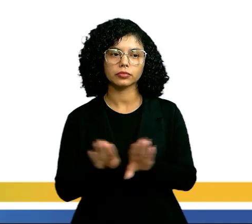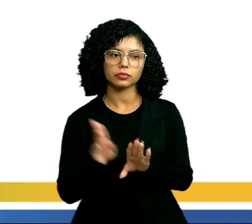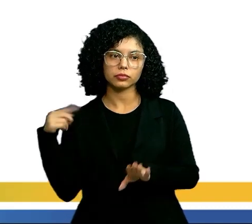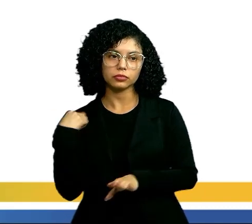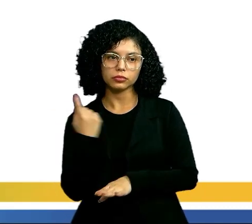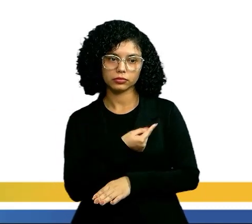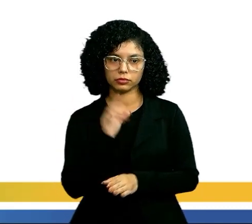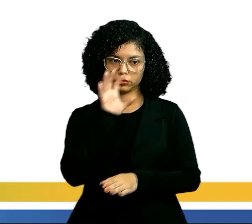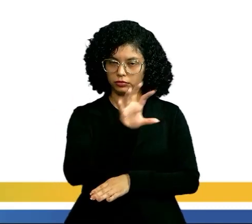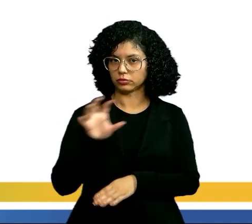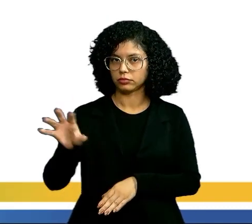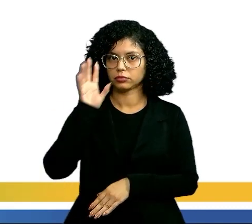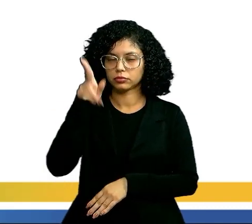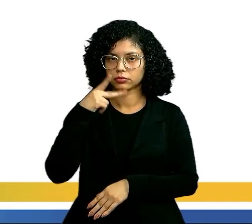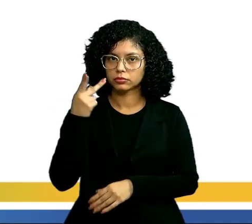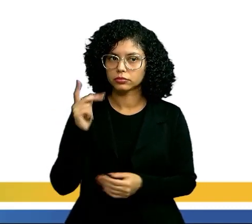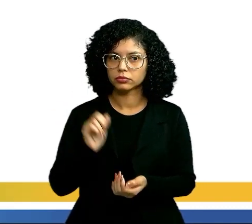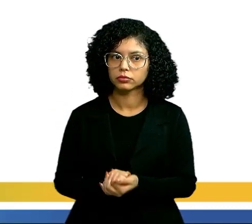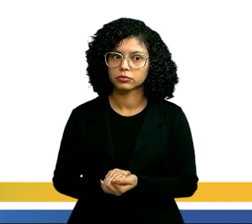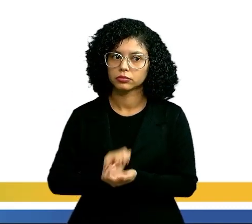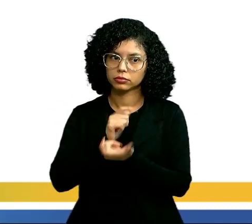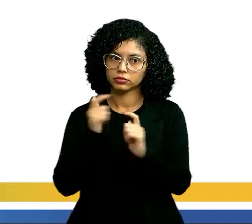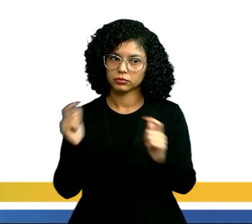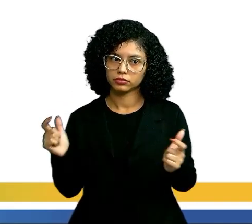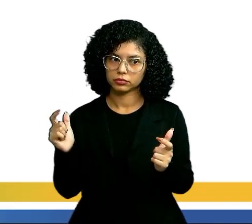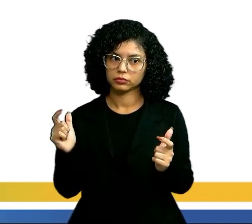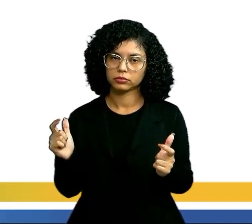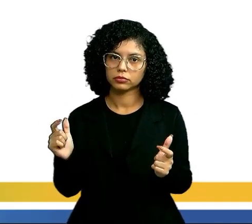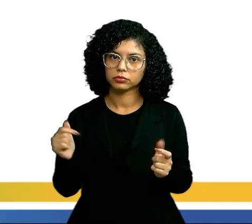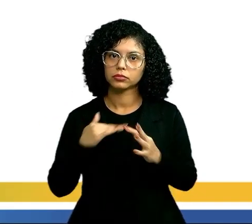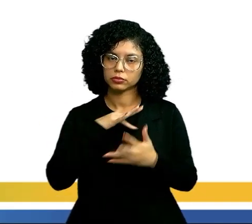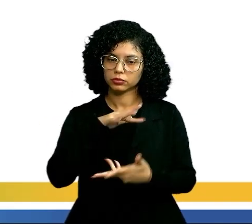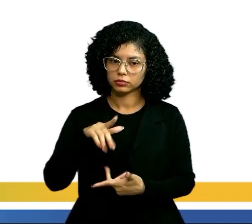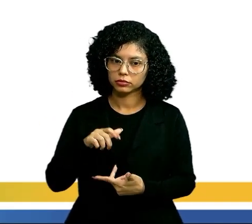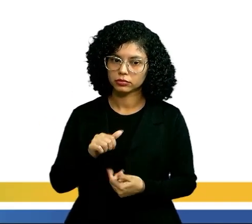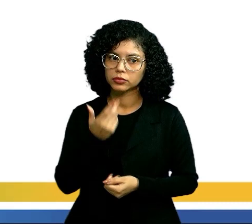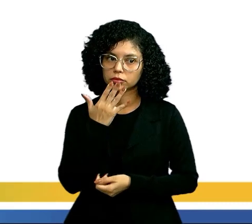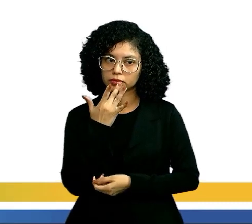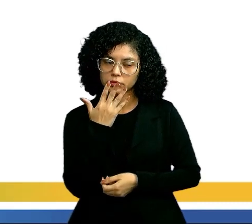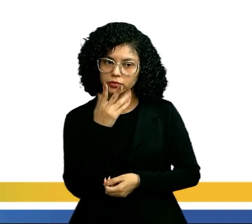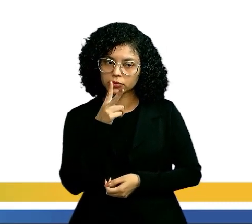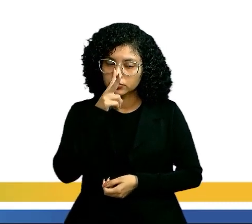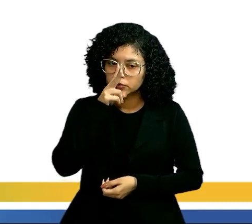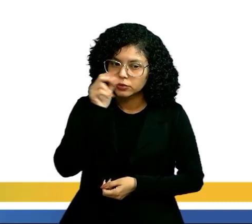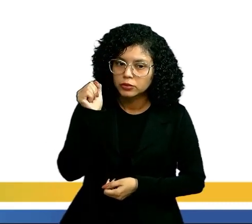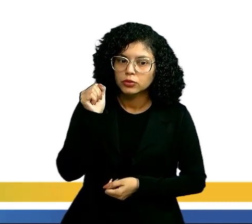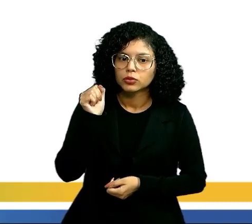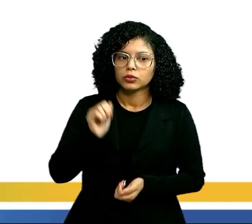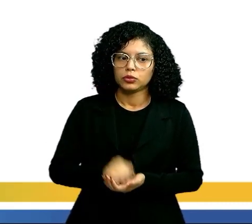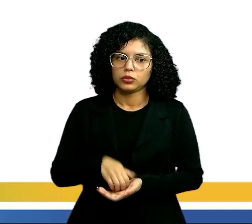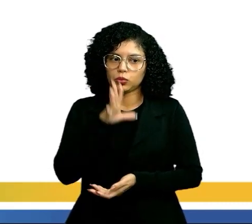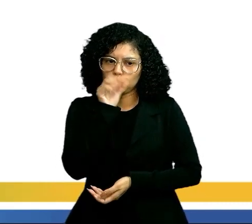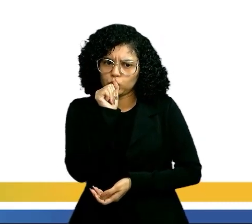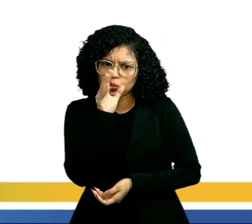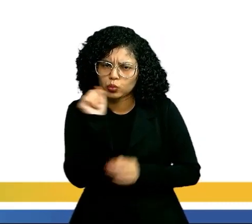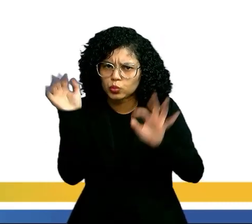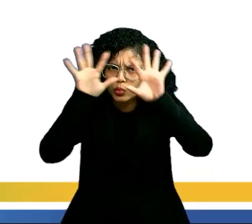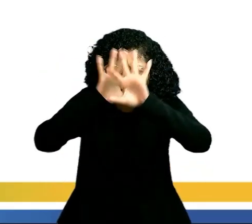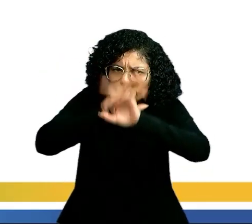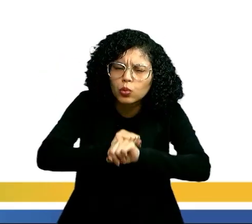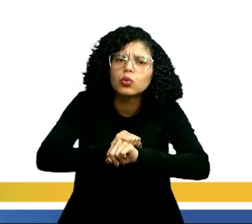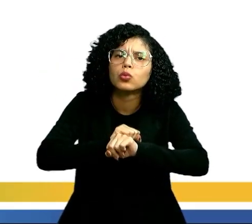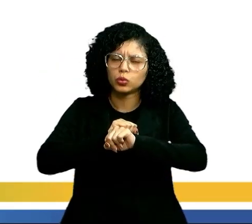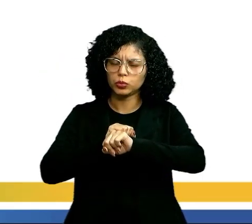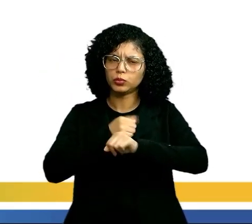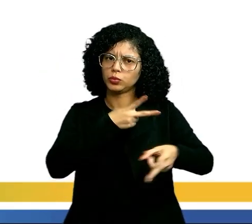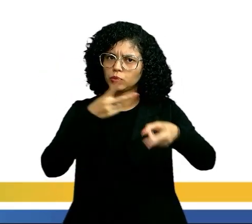Nosso próximo mapa fala sobre a densidade das redes de transporte no mundo. As cores mais escuras, aí, esse alaranjado mais escuro,